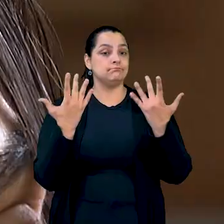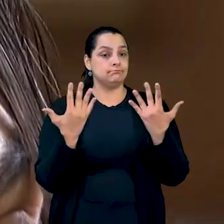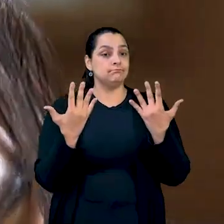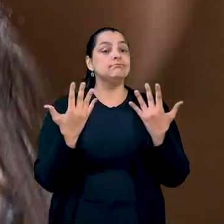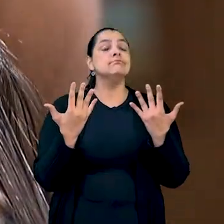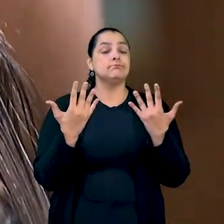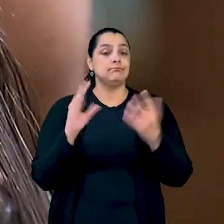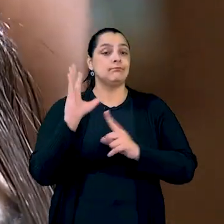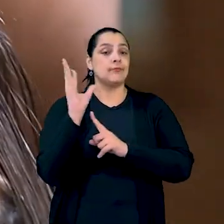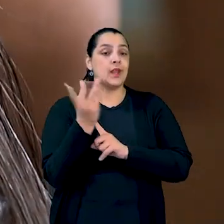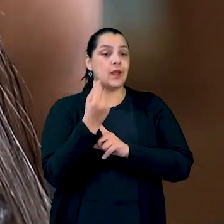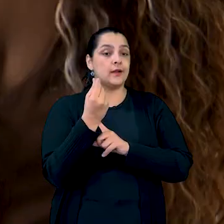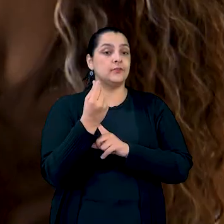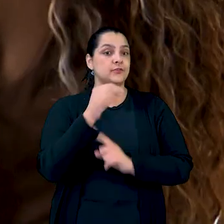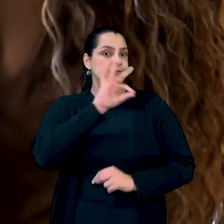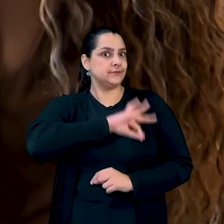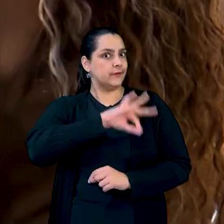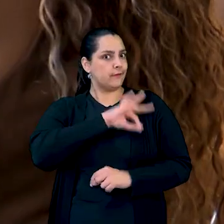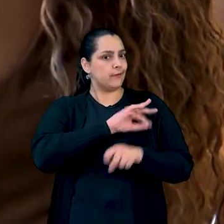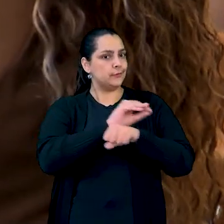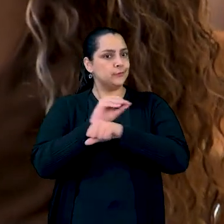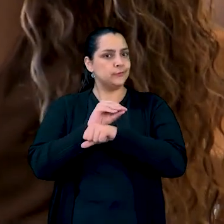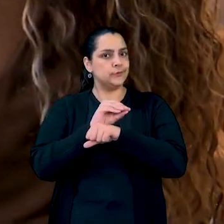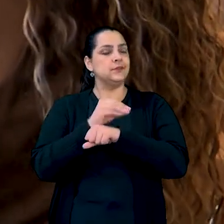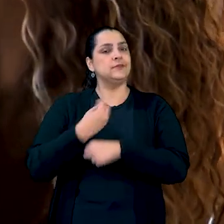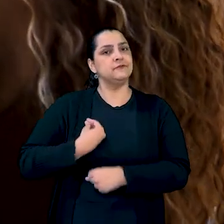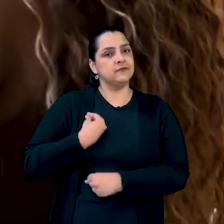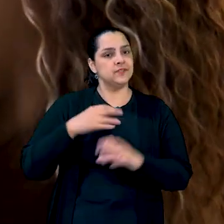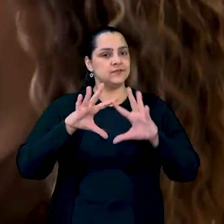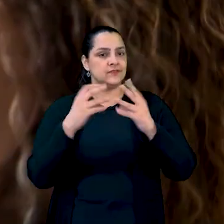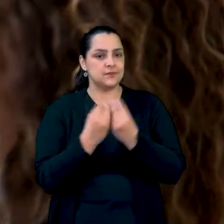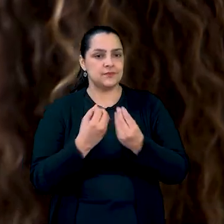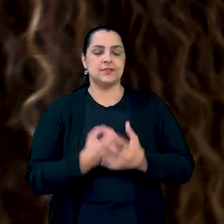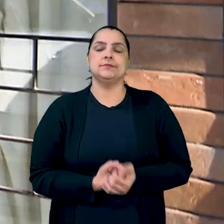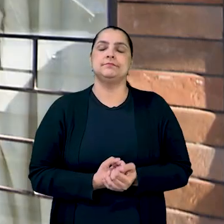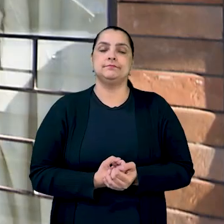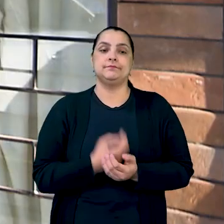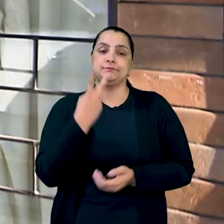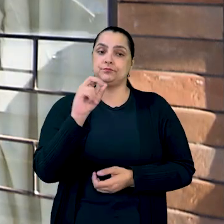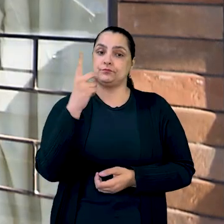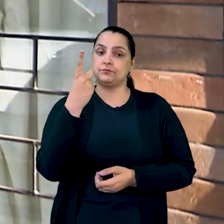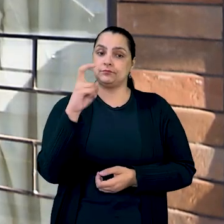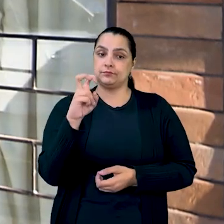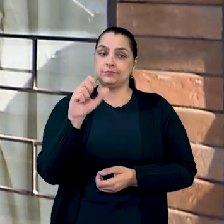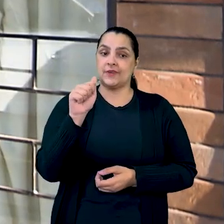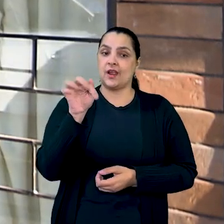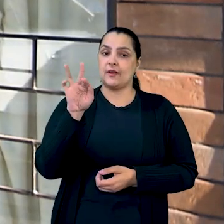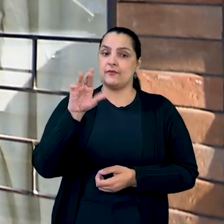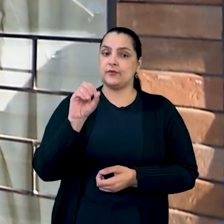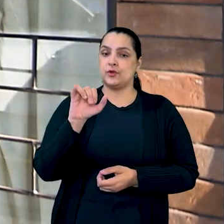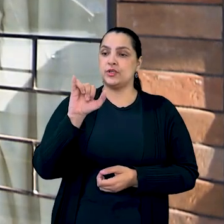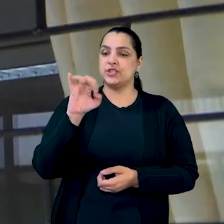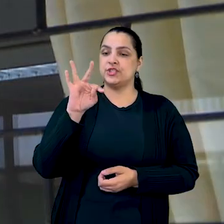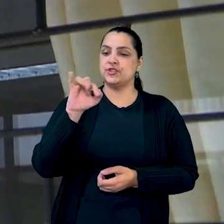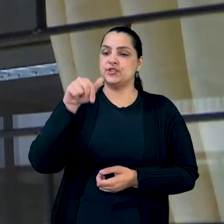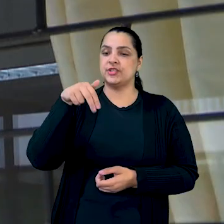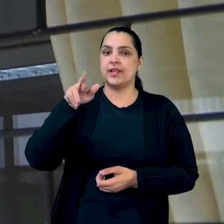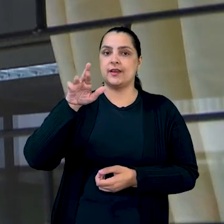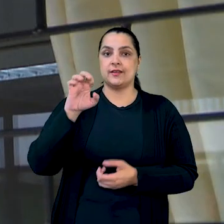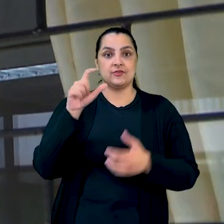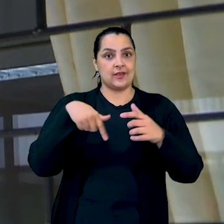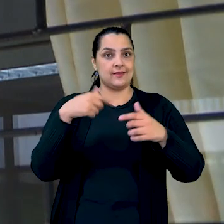Dessas mãos saem a arte e o salário que sustenta vidas e famílias. Desde 2015, o Afro Itinerante, um